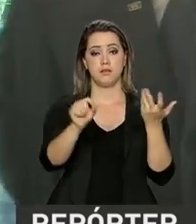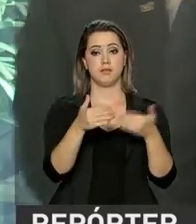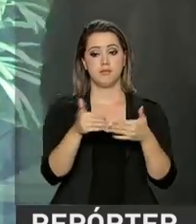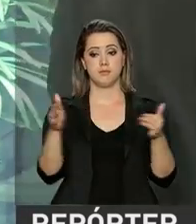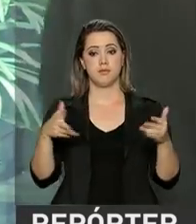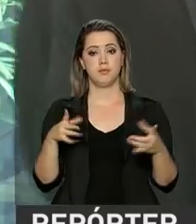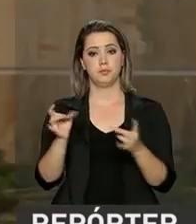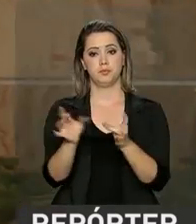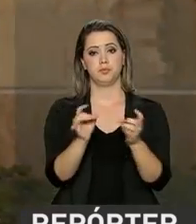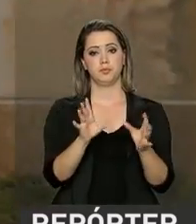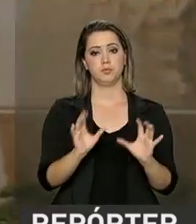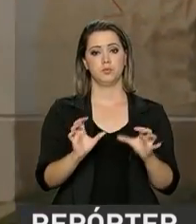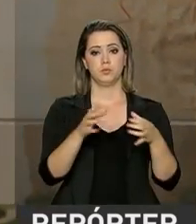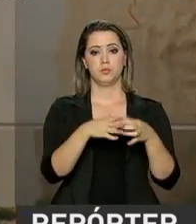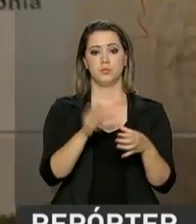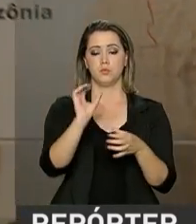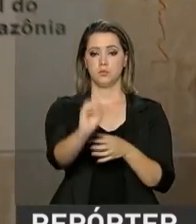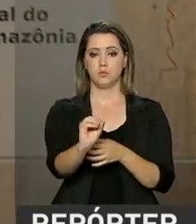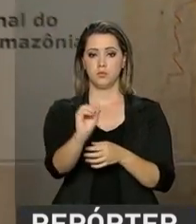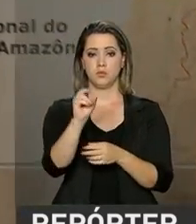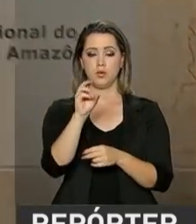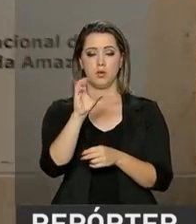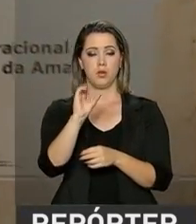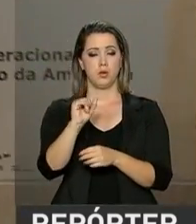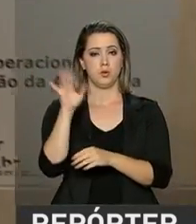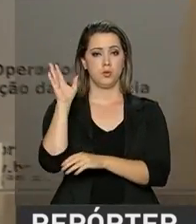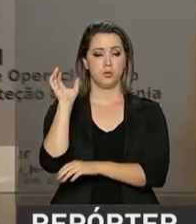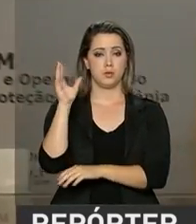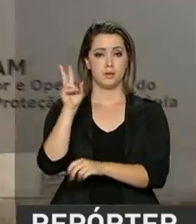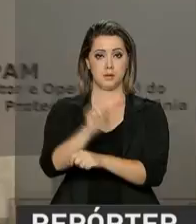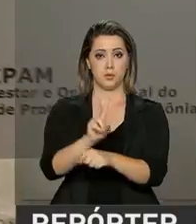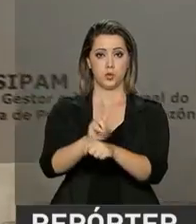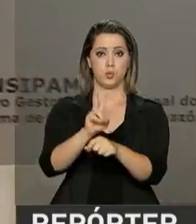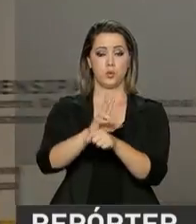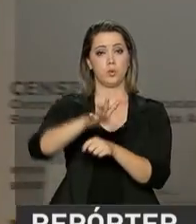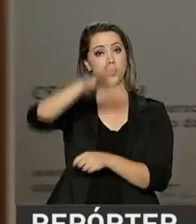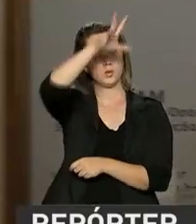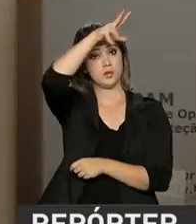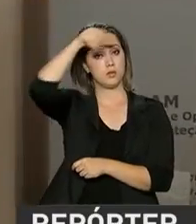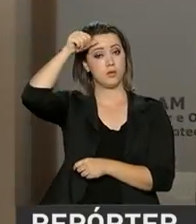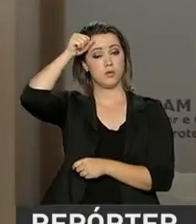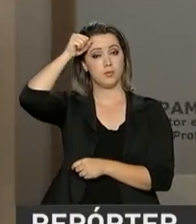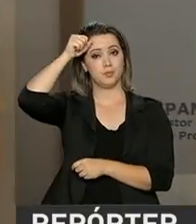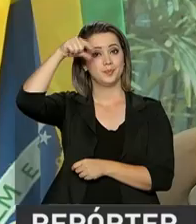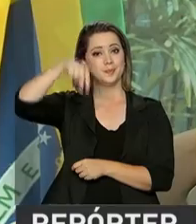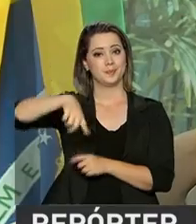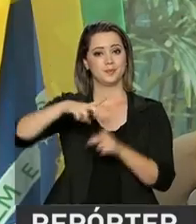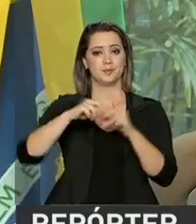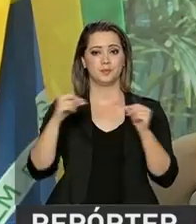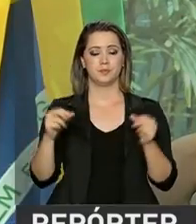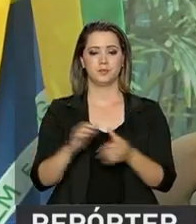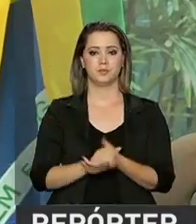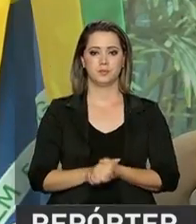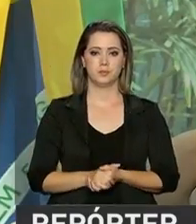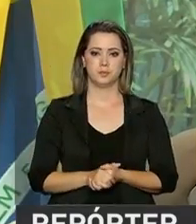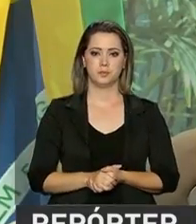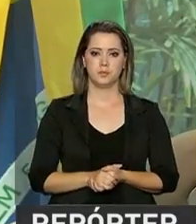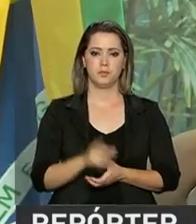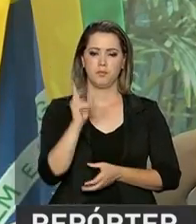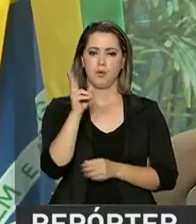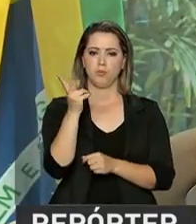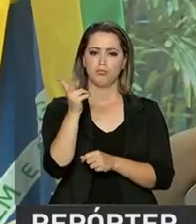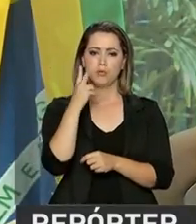gestor e operacional do sistema de proteção da Amazônia o Sens Pan em Brasília o trabalho do cpan no